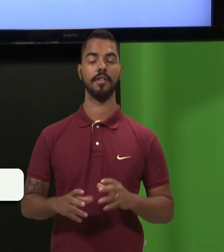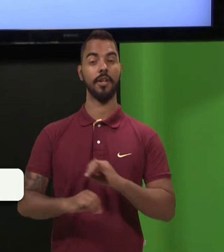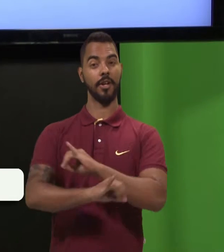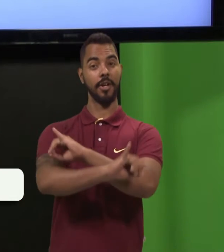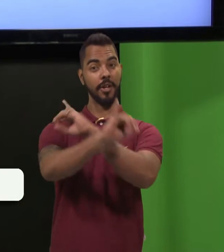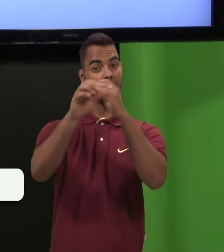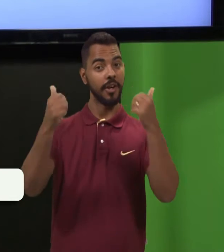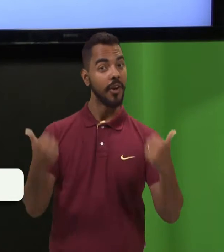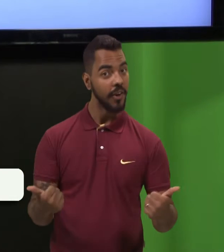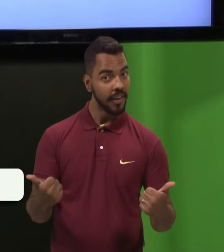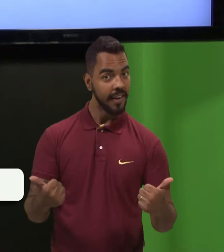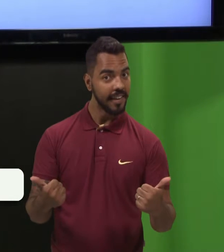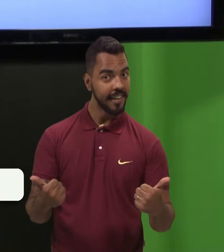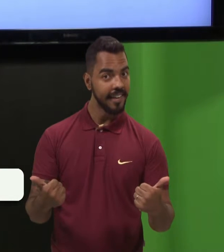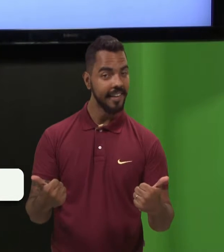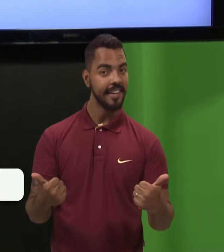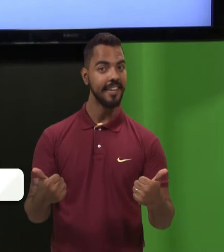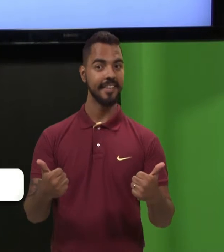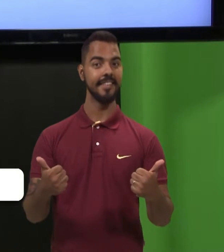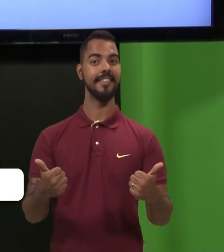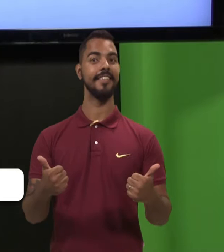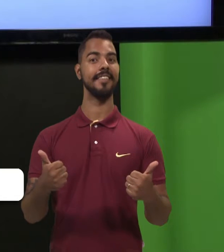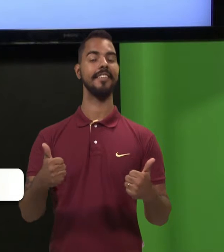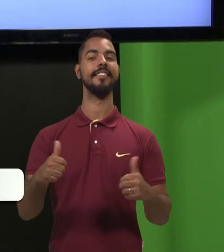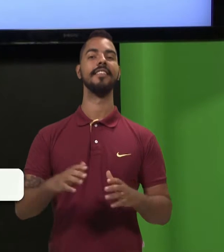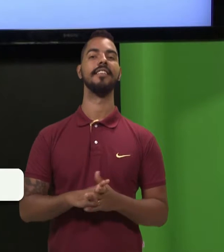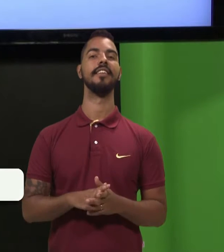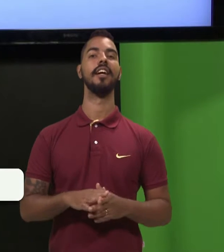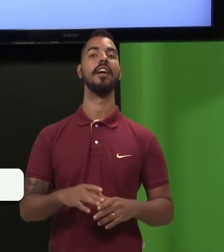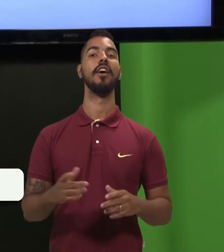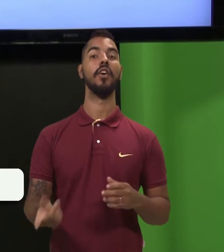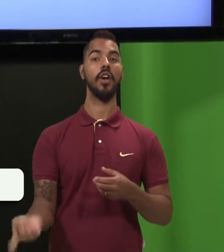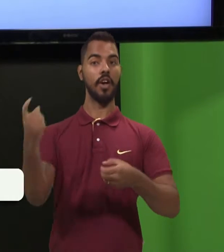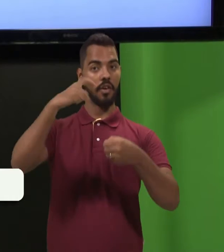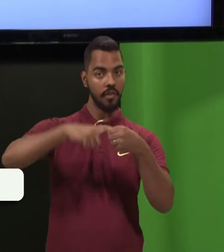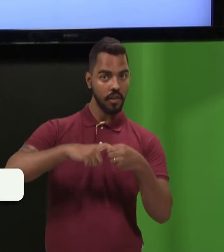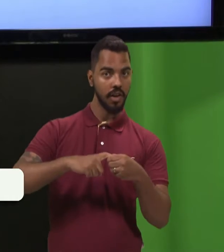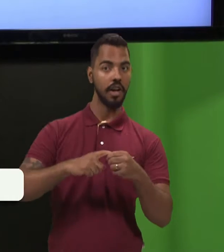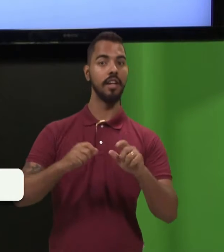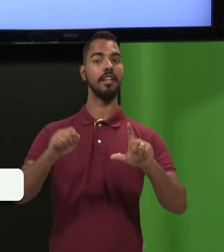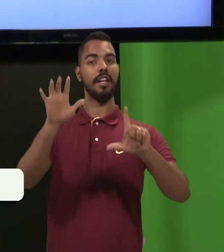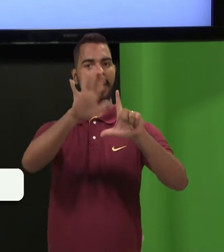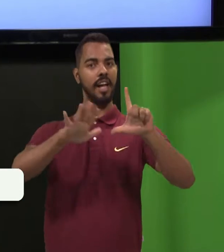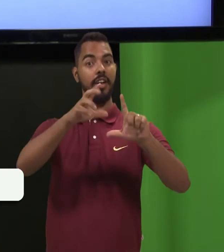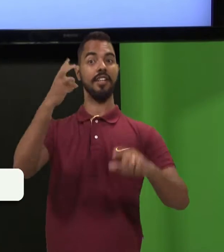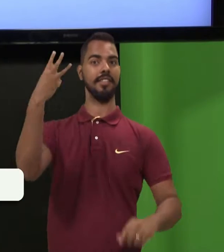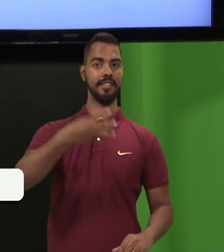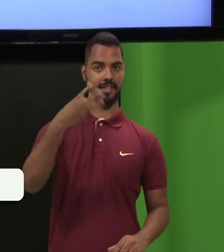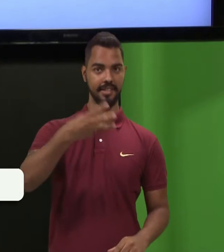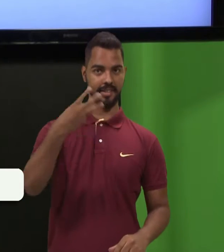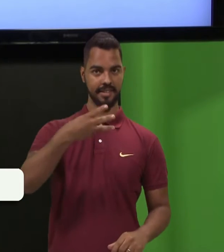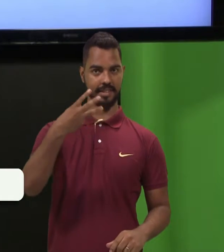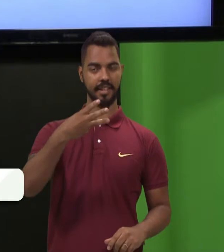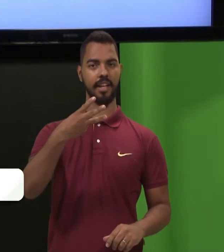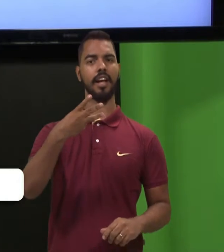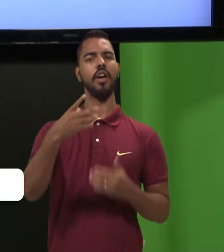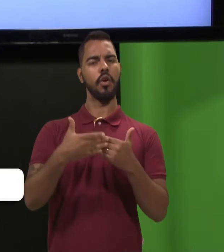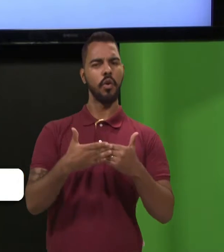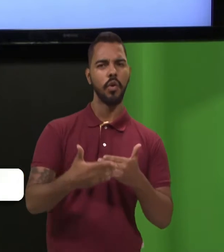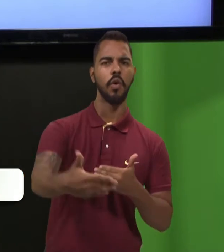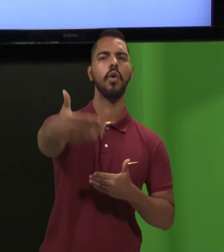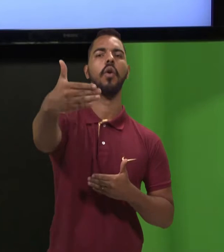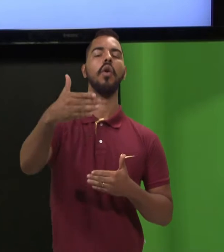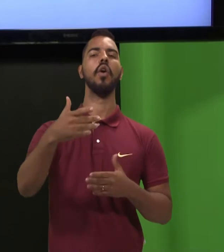Olá, prezados! Estamos de volta para a nossa terceira aula. Vamos dar sequência aos nossos estudos da disciplina Língua